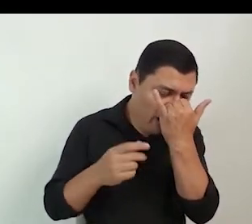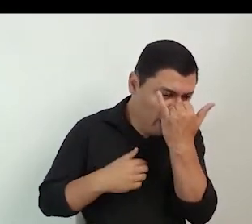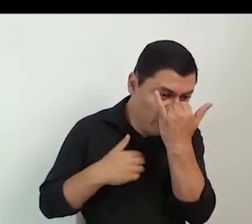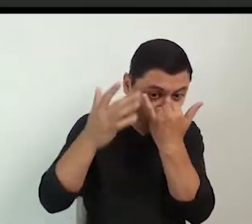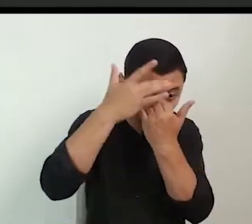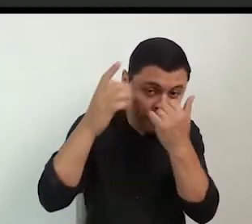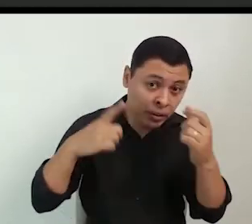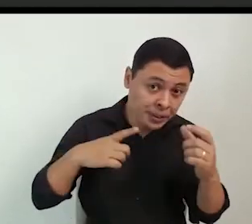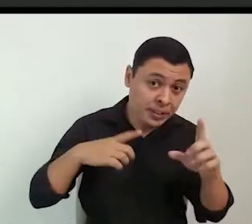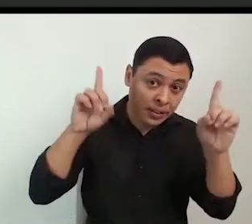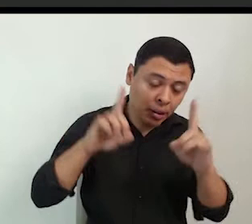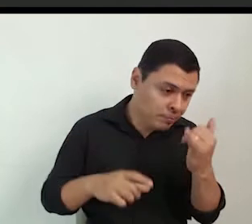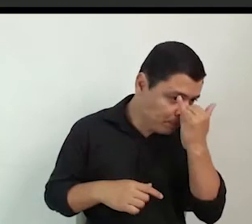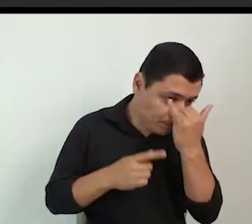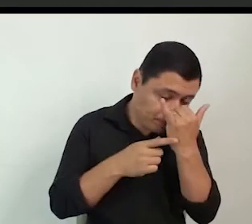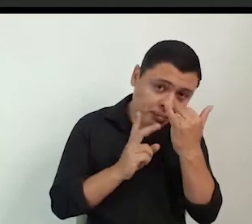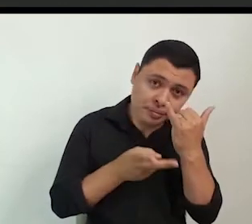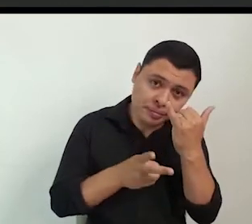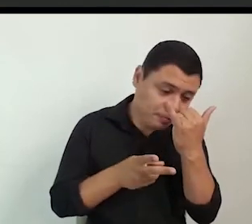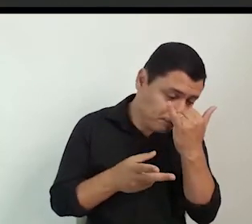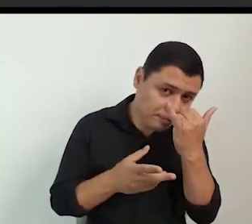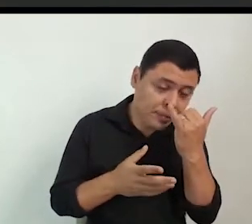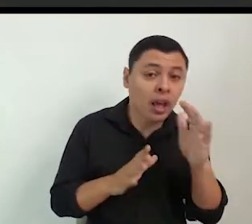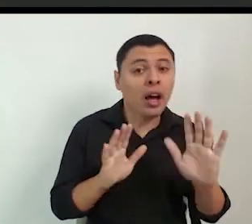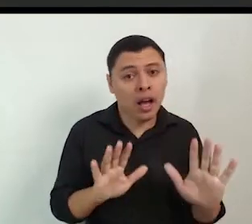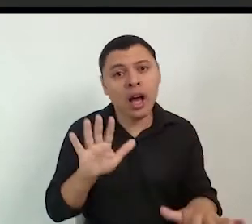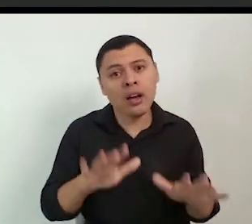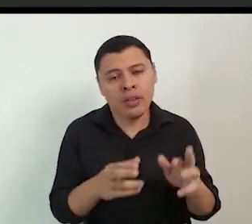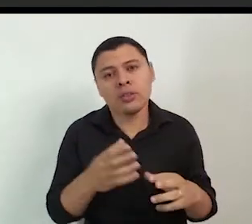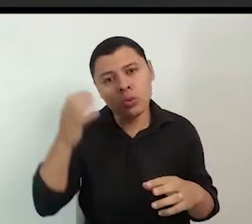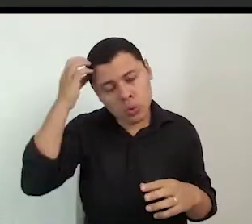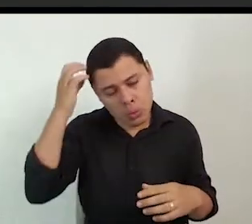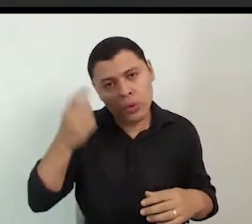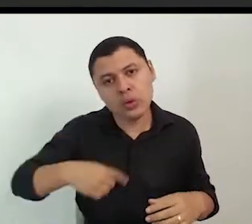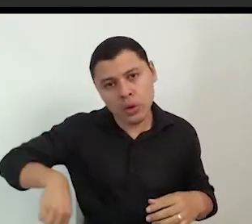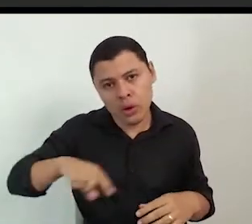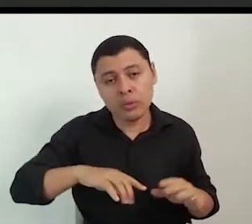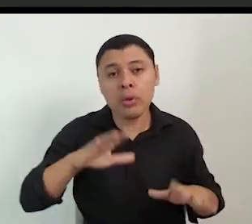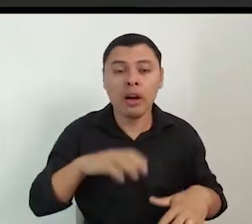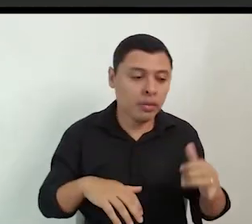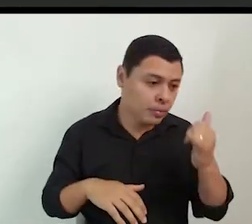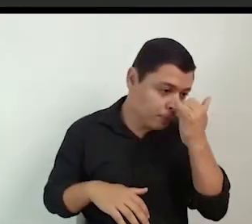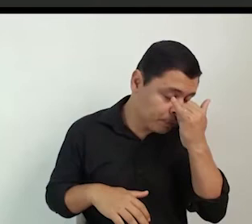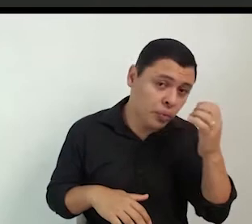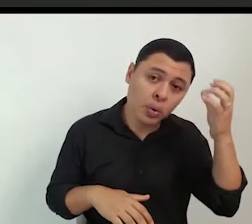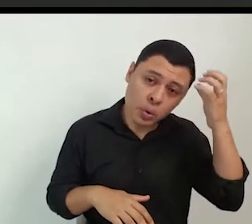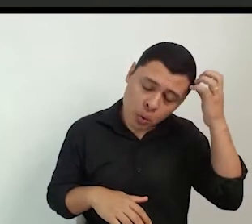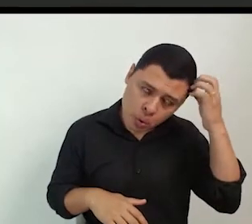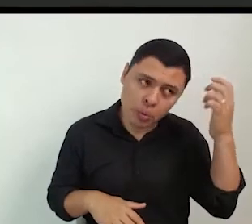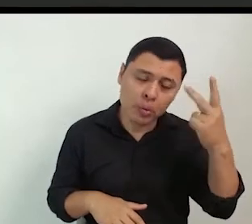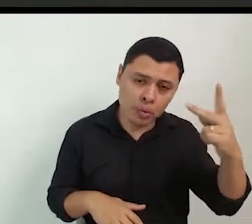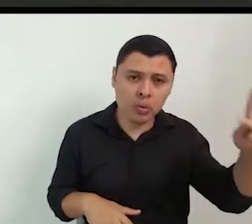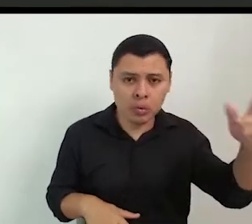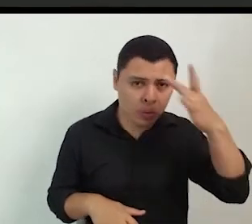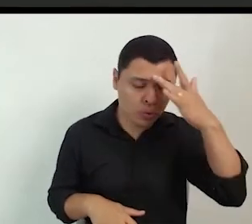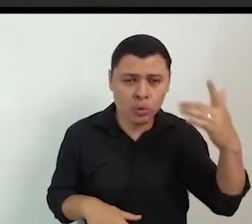Alguns insucessos, claro, são responsabilidade nossa, e outros insucessos, obviamente, são responsabilidade